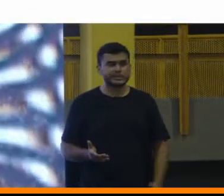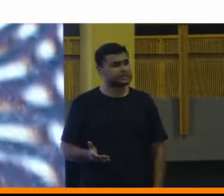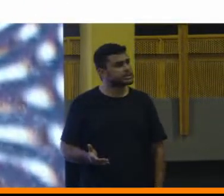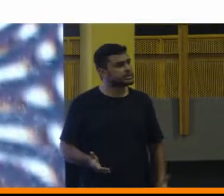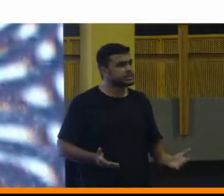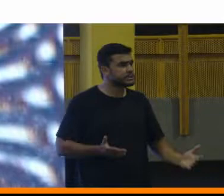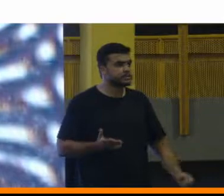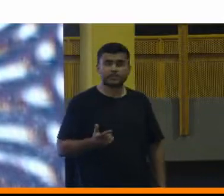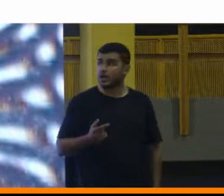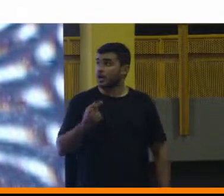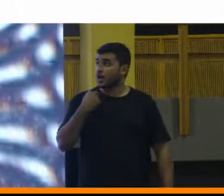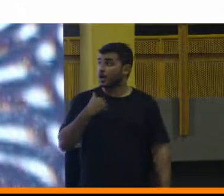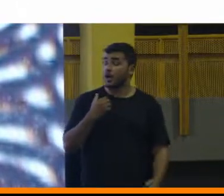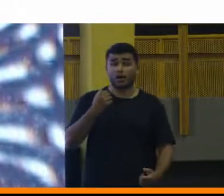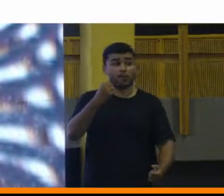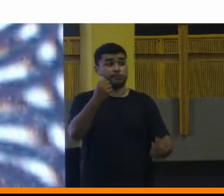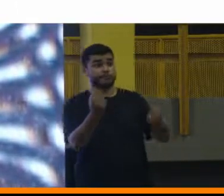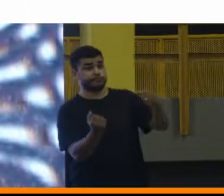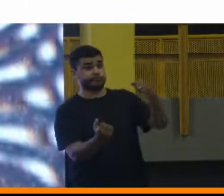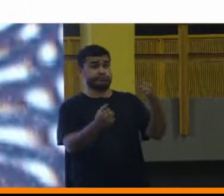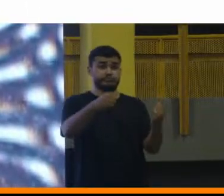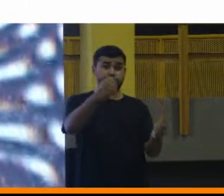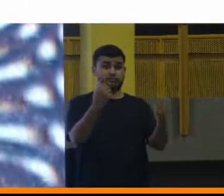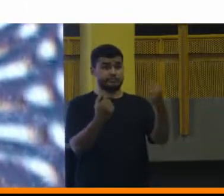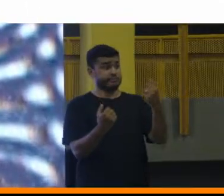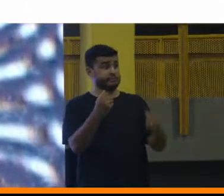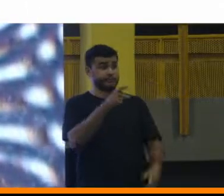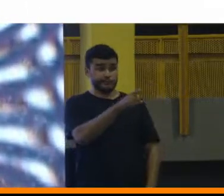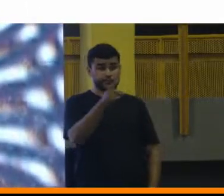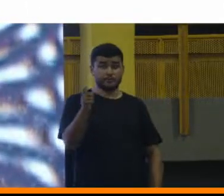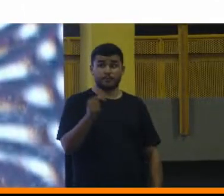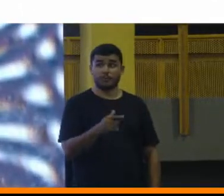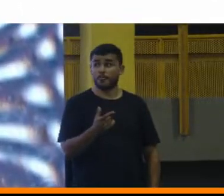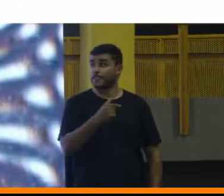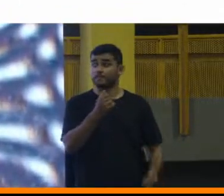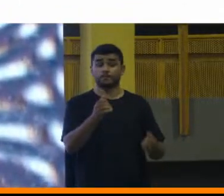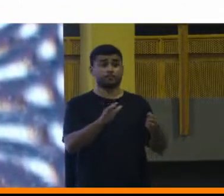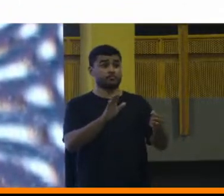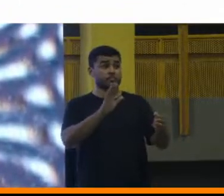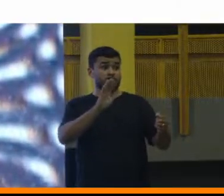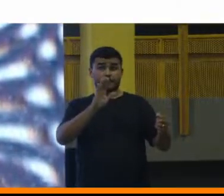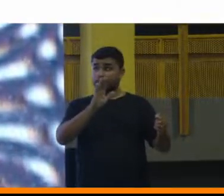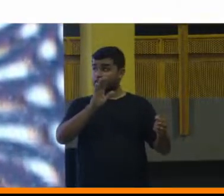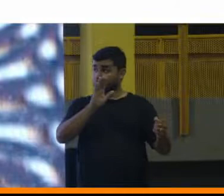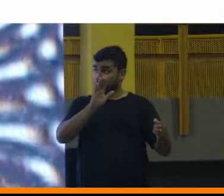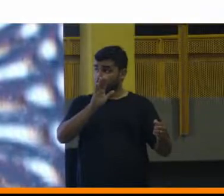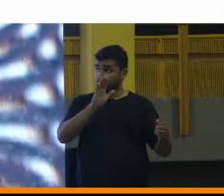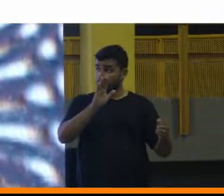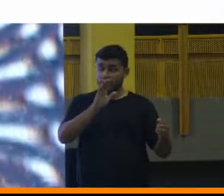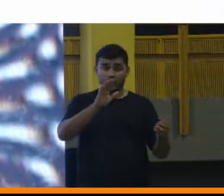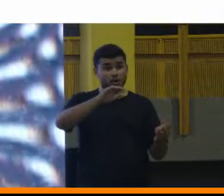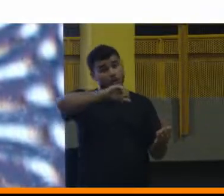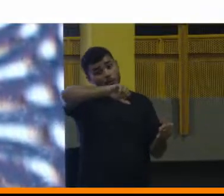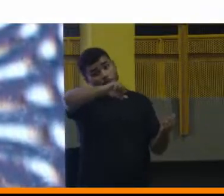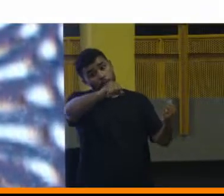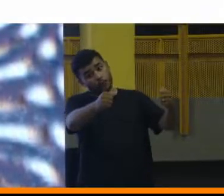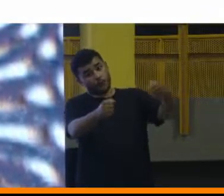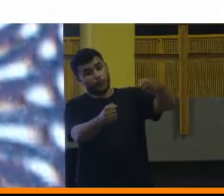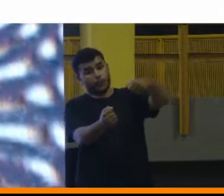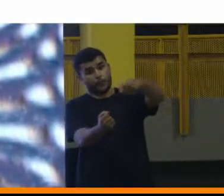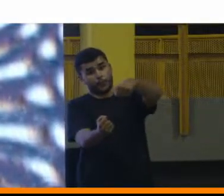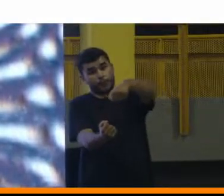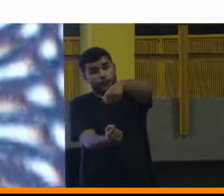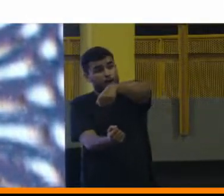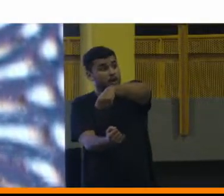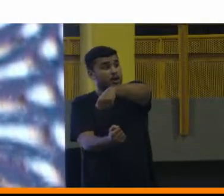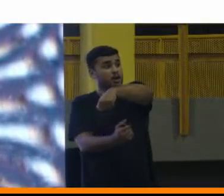gente aqui, eu sou o motorista, vocês estão aí no ônibus. Na hora que eu vou e viro para a direita, eu